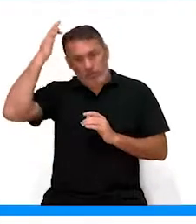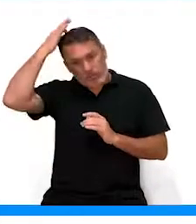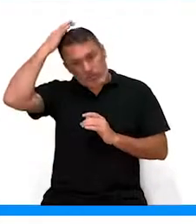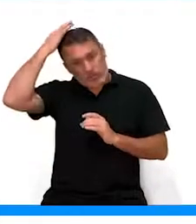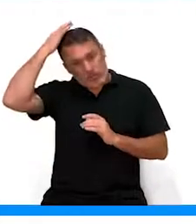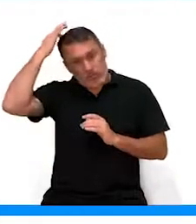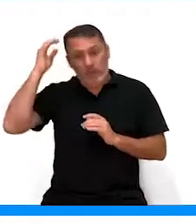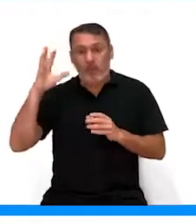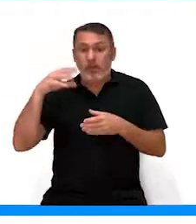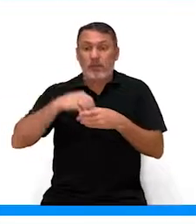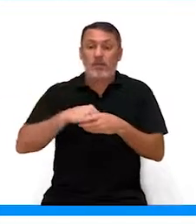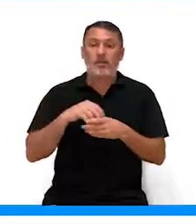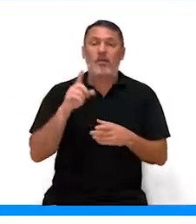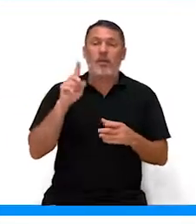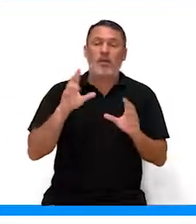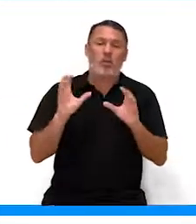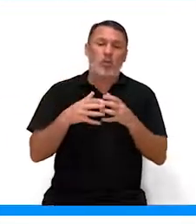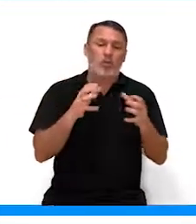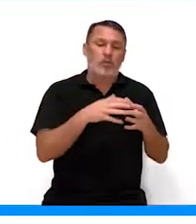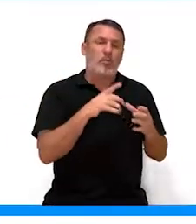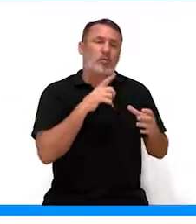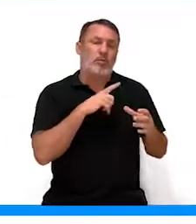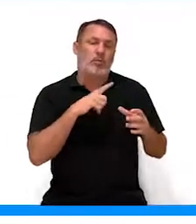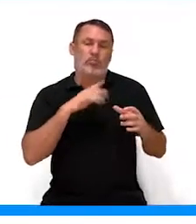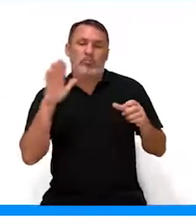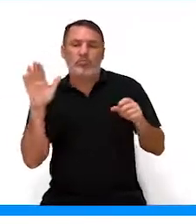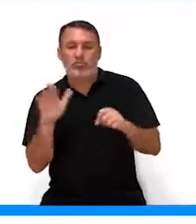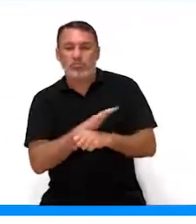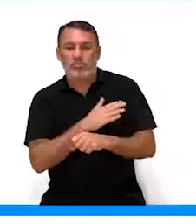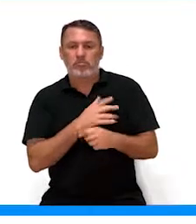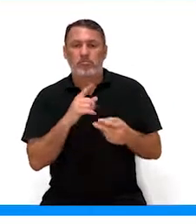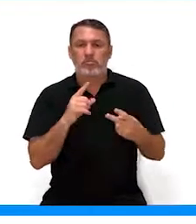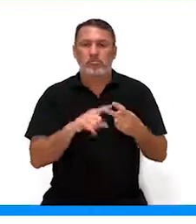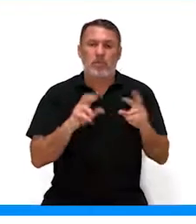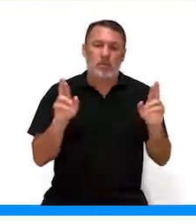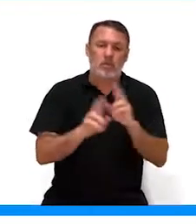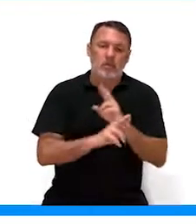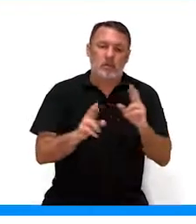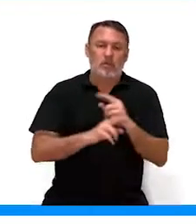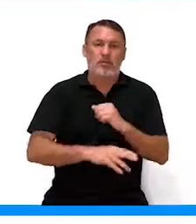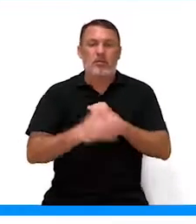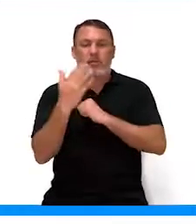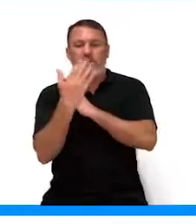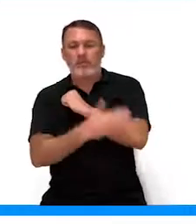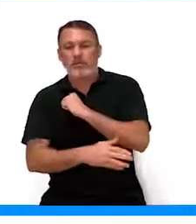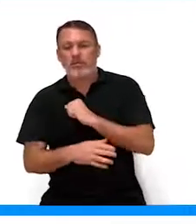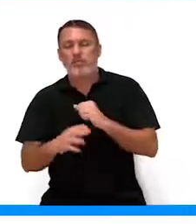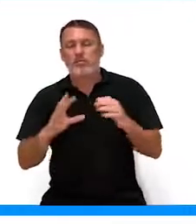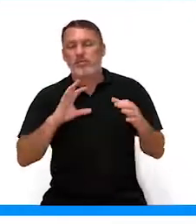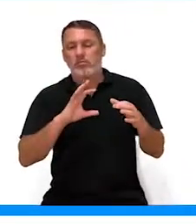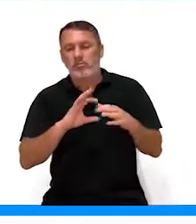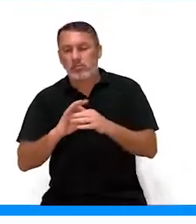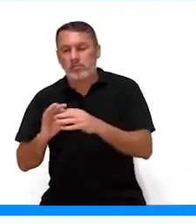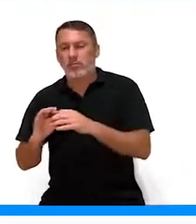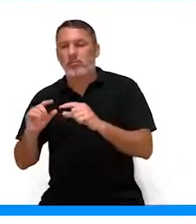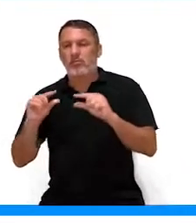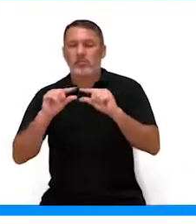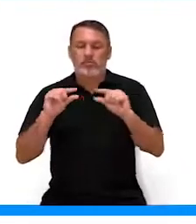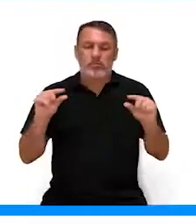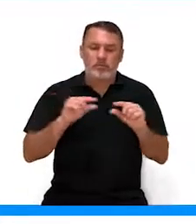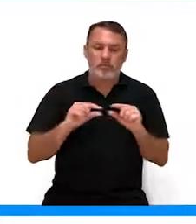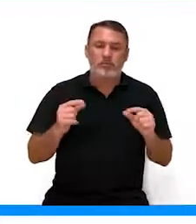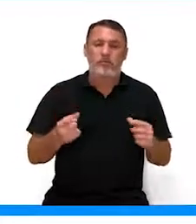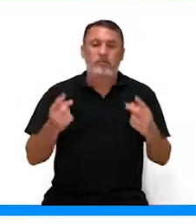O propriamente dito é o tecido conjuntivo em si, que vai fazer preenchimento, vai estar relacionado com a defesa,